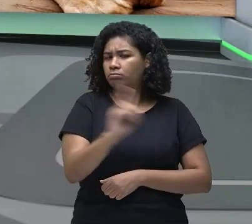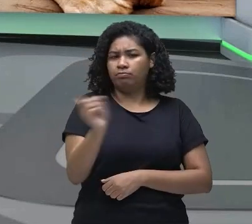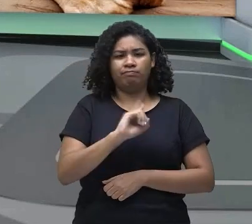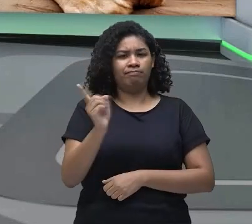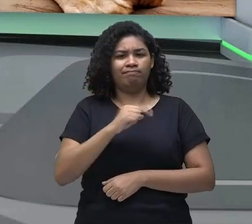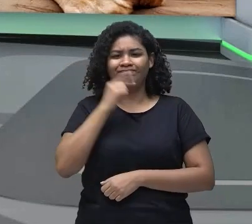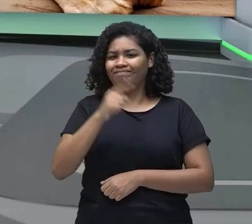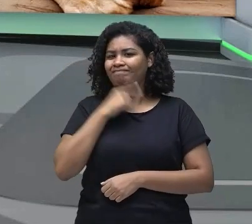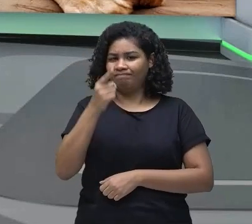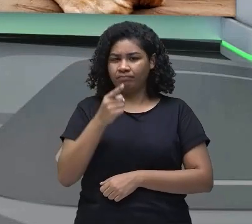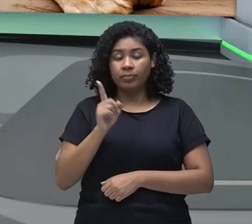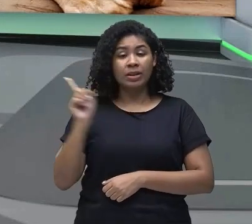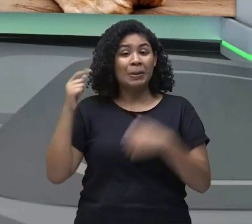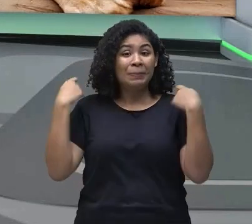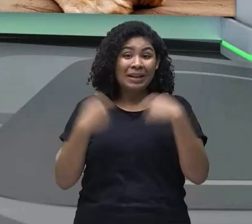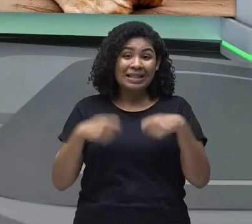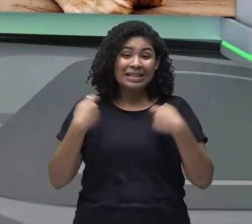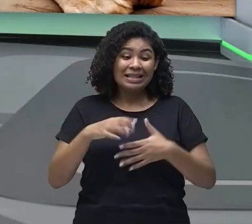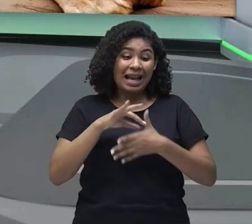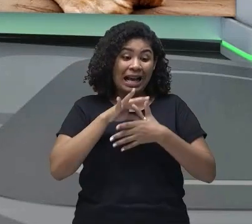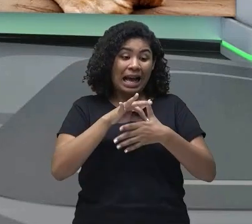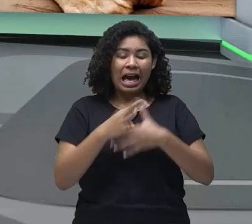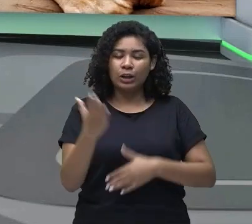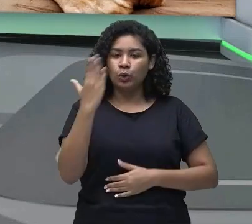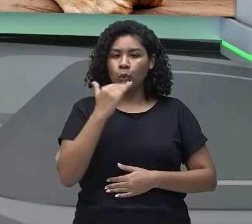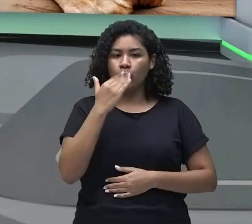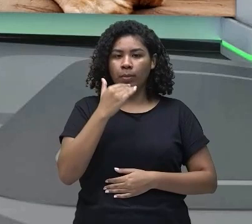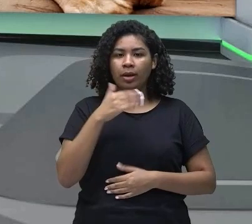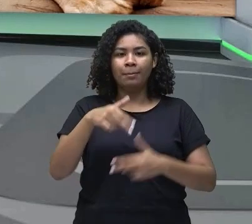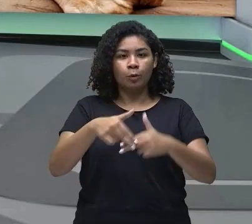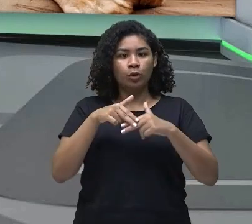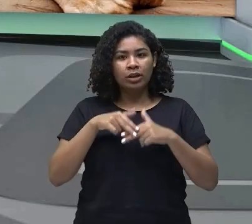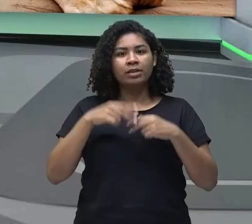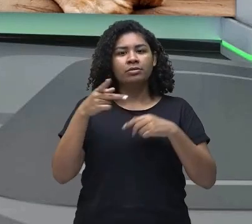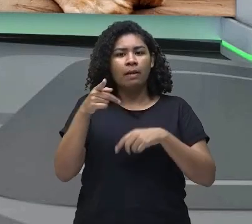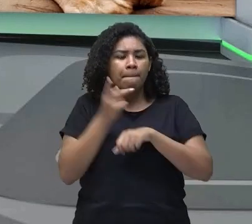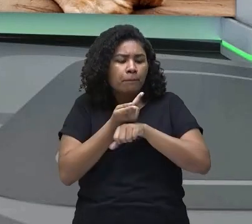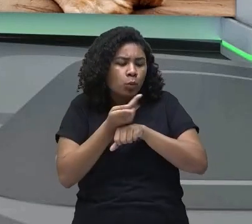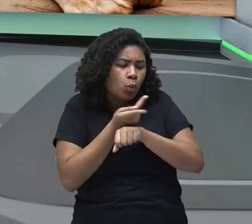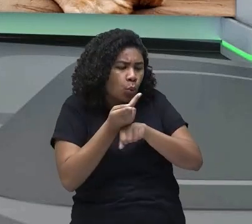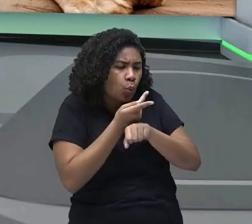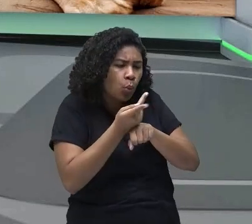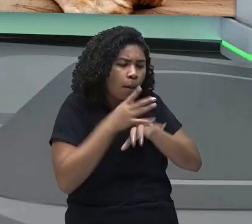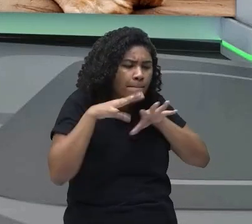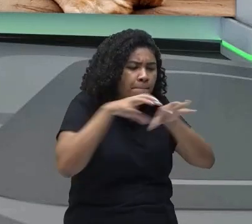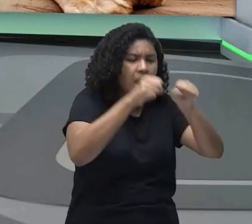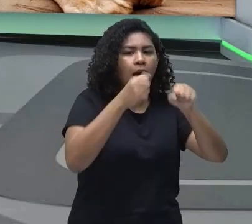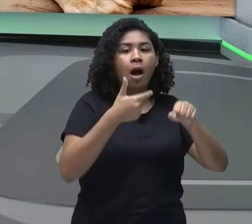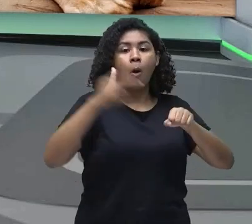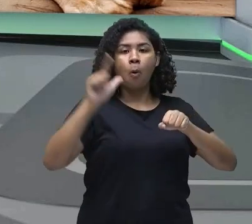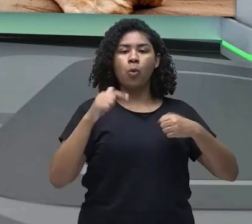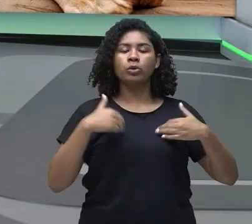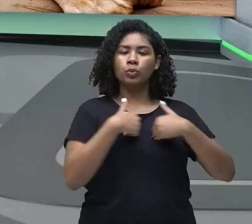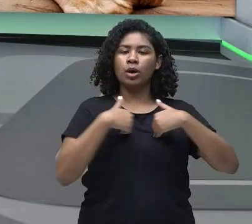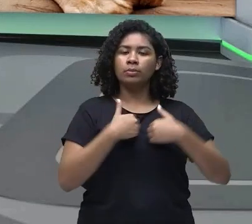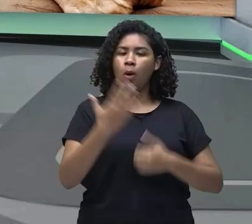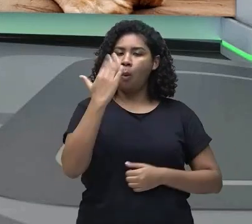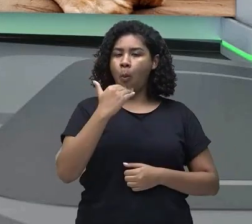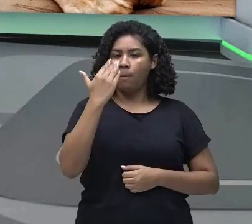alimentar dele. Ele precisa de carne, por isso sai a caça, à procura de outra espécie, né,